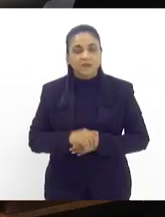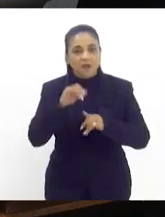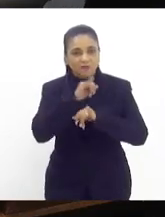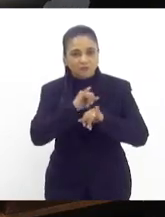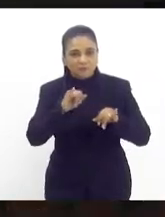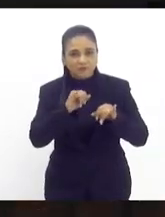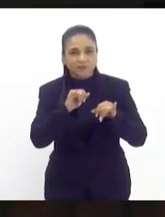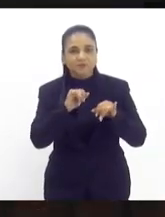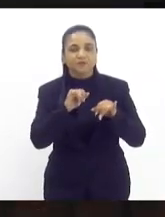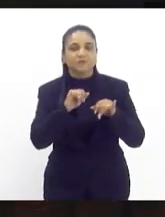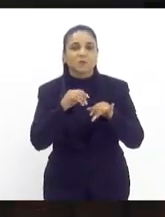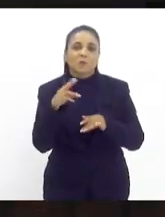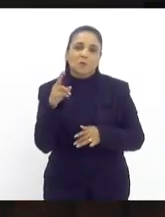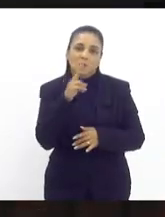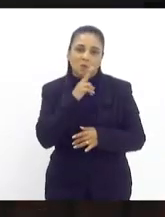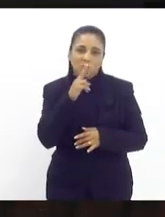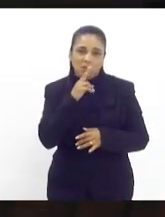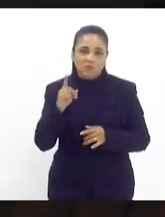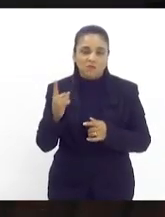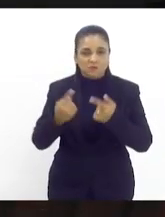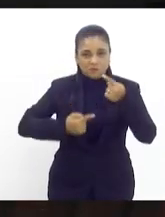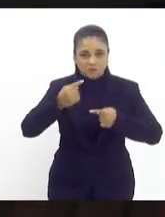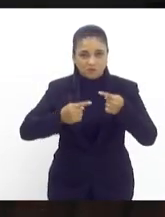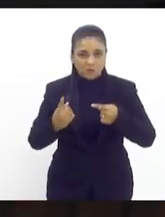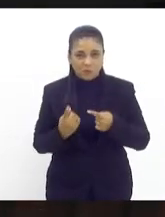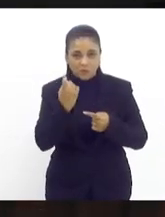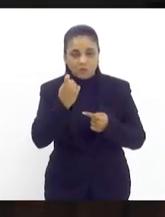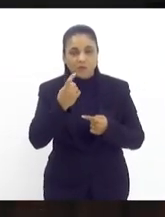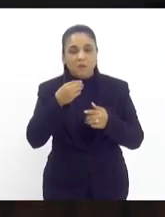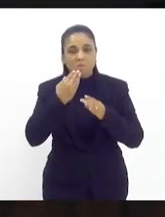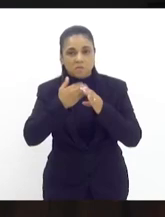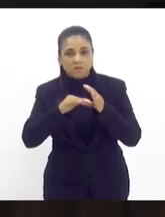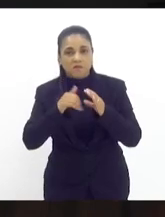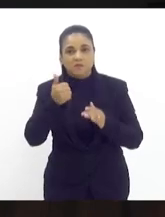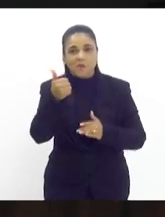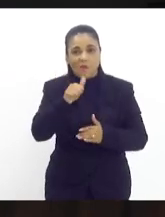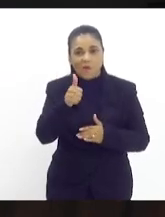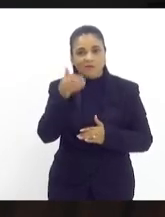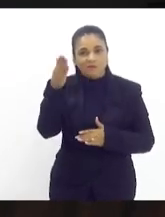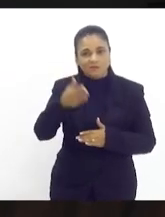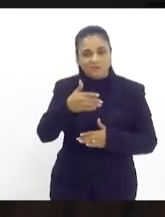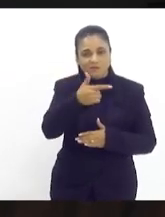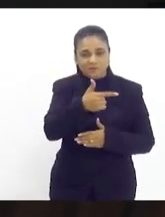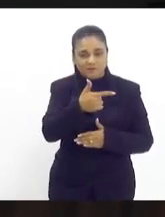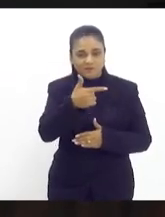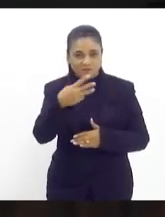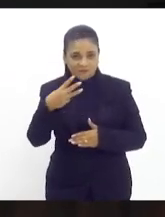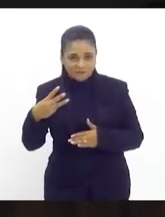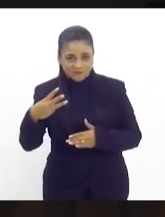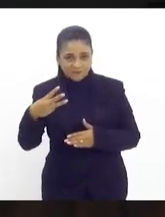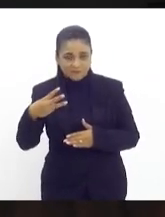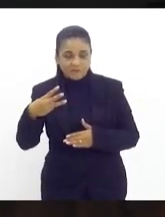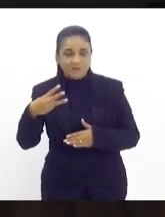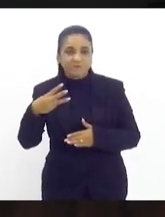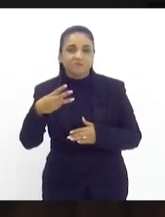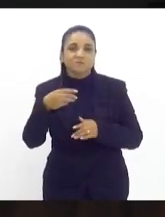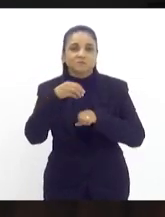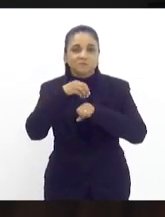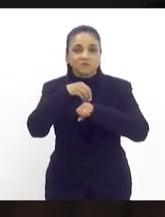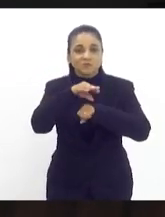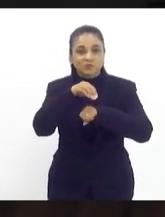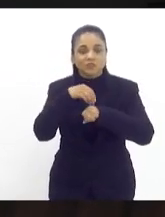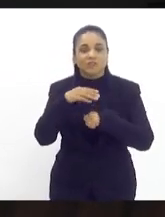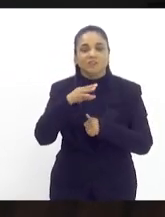Anuncio, em regime de prioridade, discussão única da mensagem 11 de 2023, de autoria do Poder Executivo, que indica